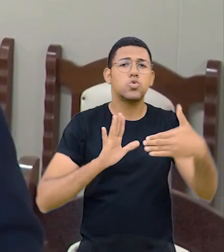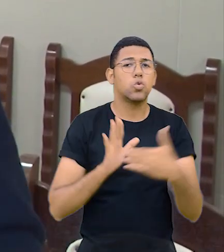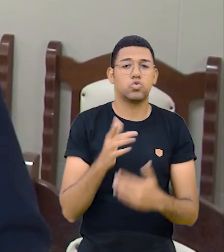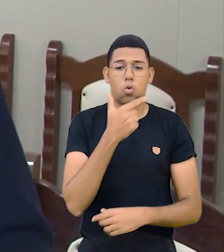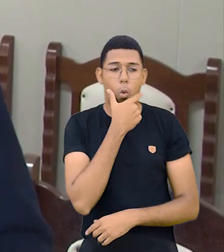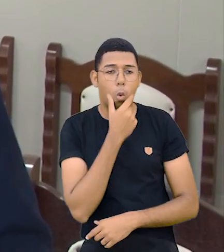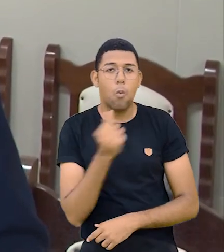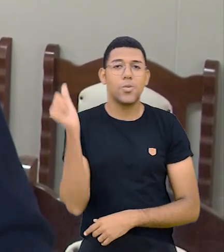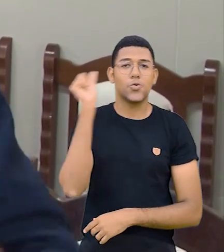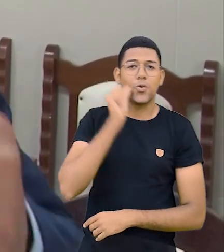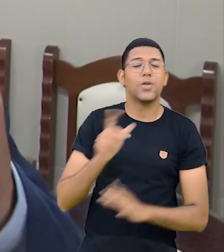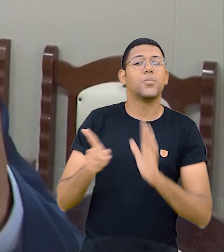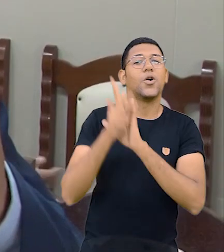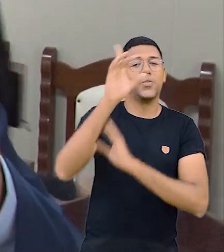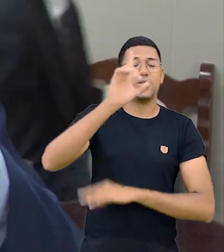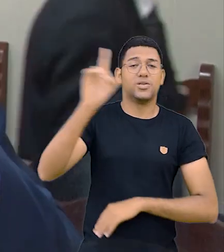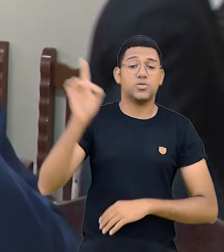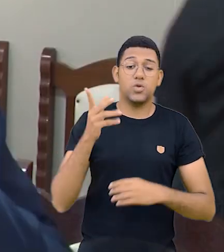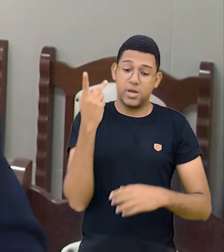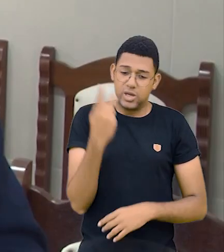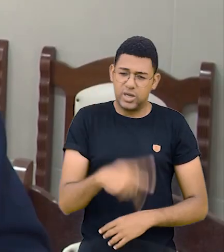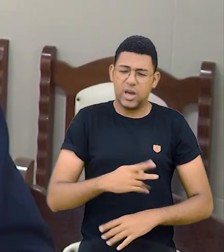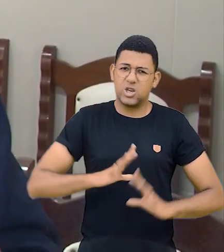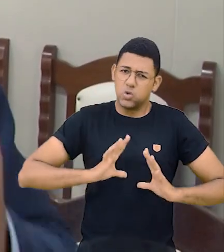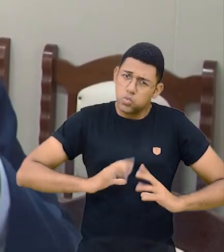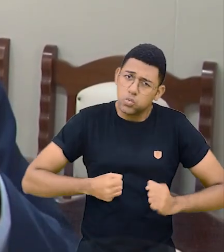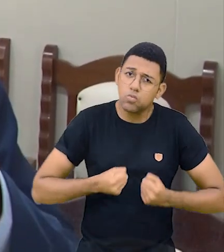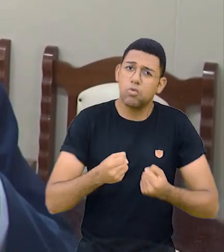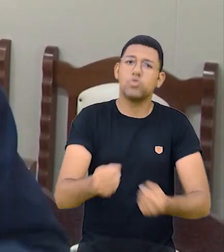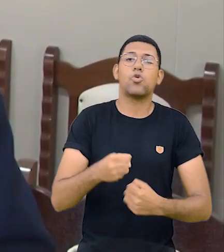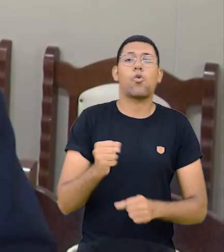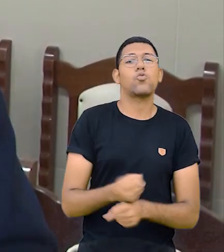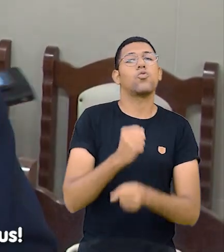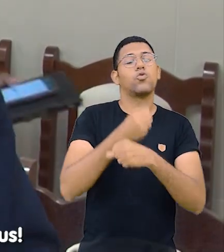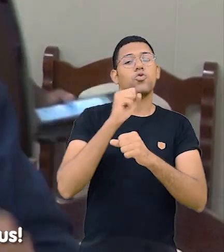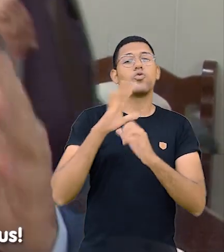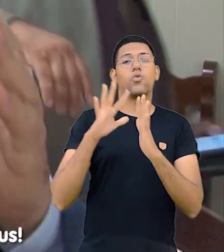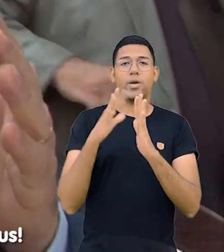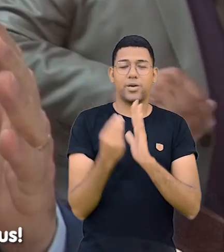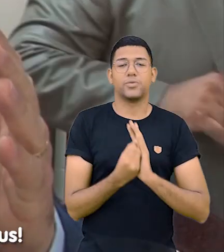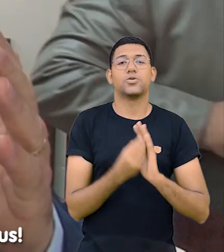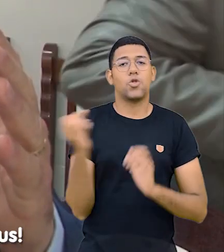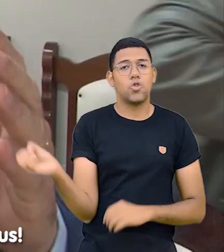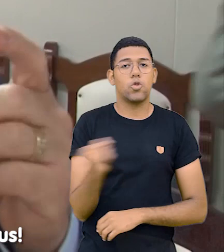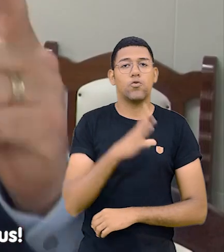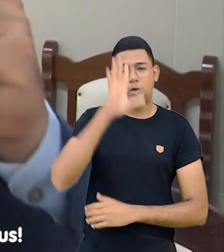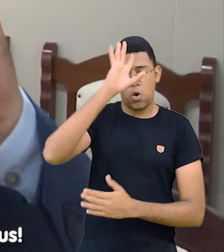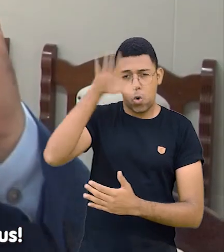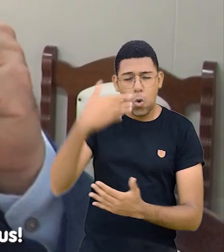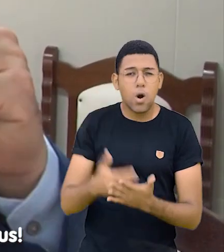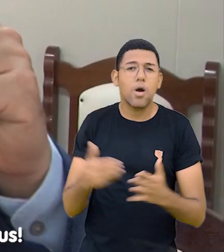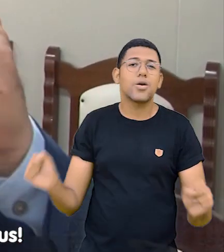homens e mulheres de Deus, que aqui se esforçaram e edificaram esta casa. Toda honra e toda glória